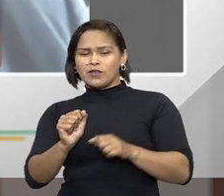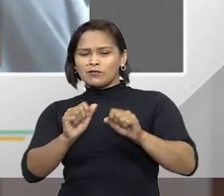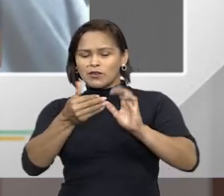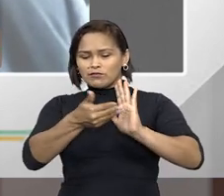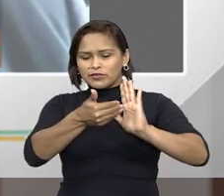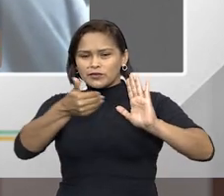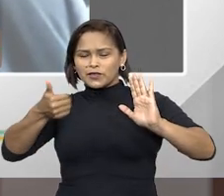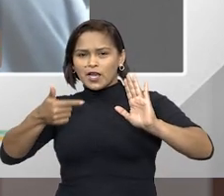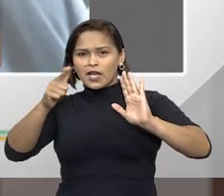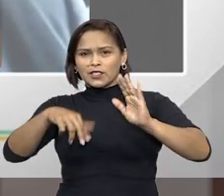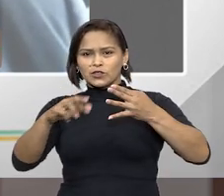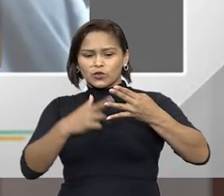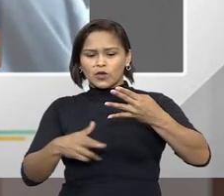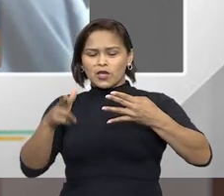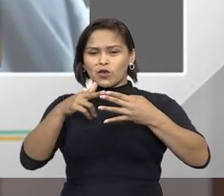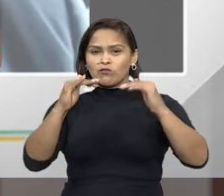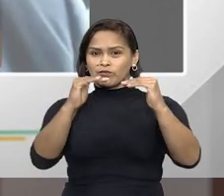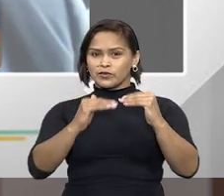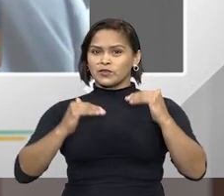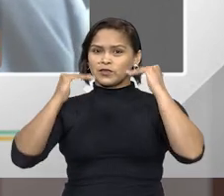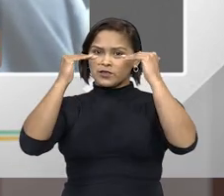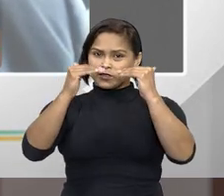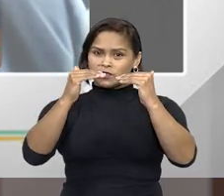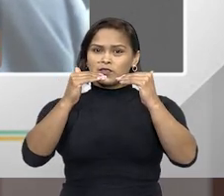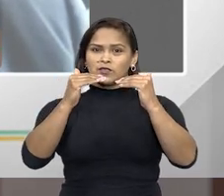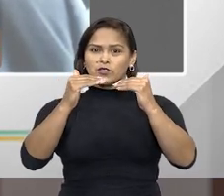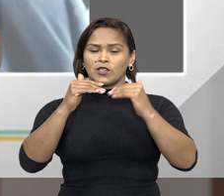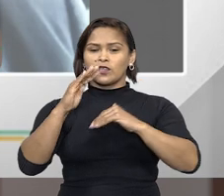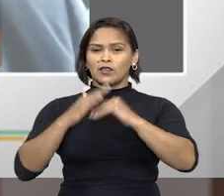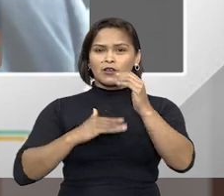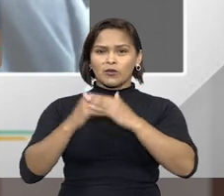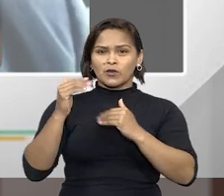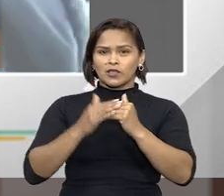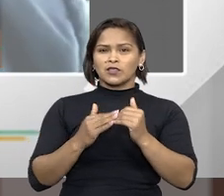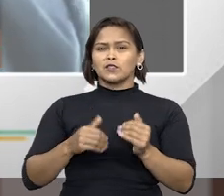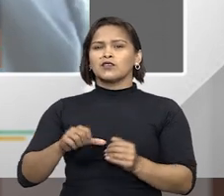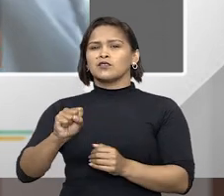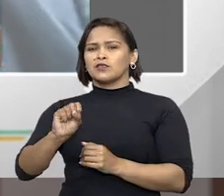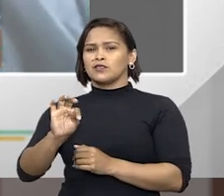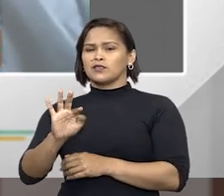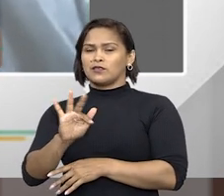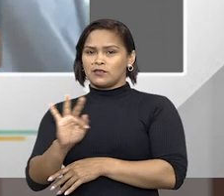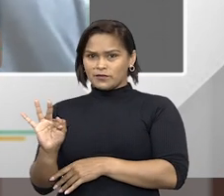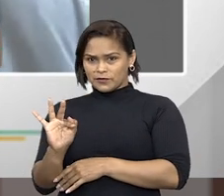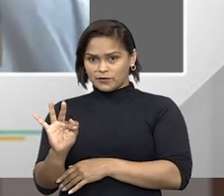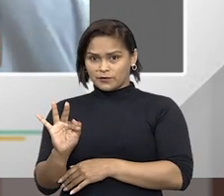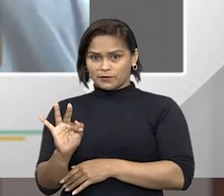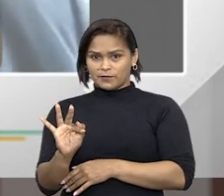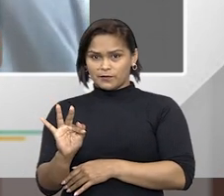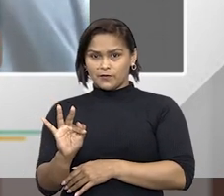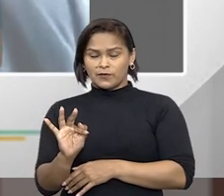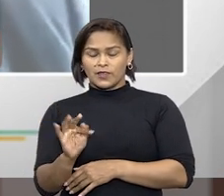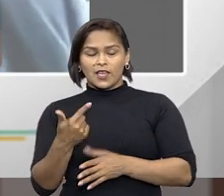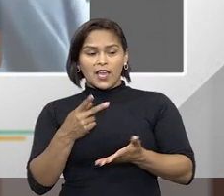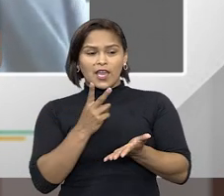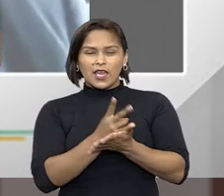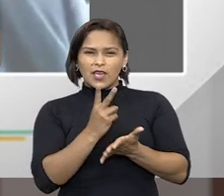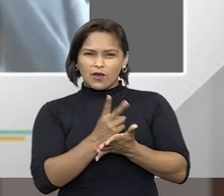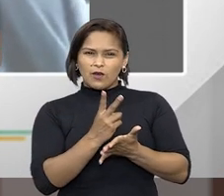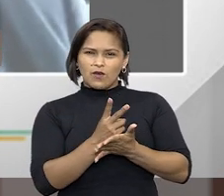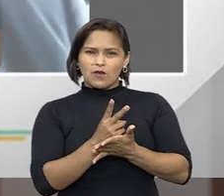extraordinário da competência do Supremo Tribunal Federal. Em decorrência